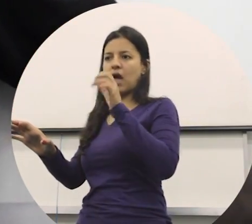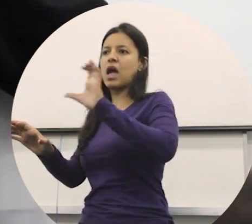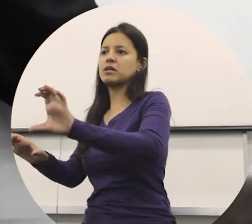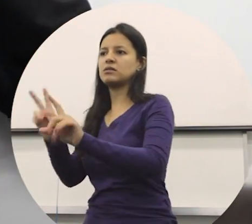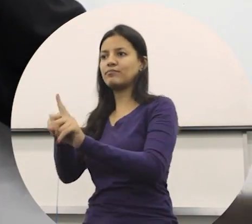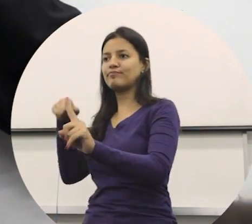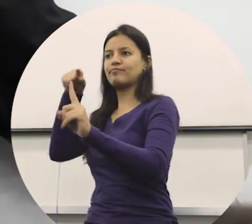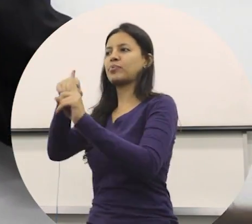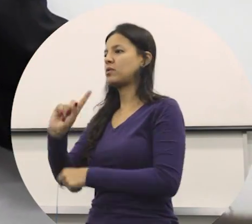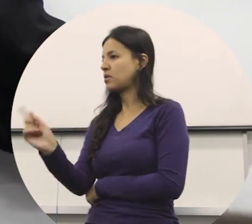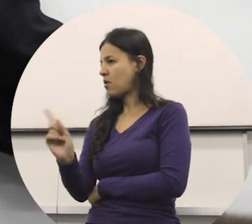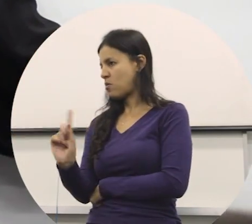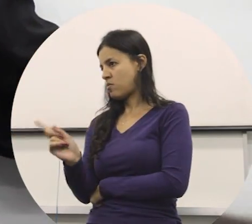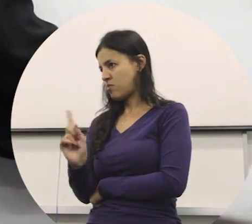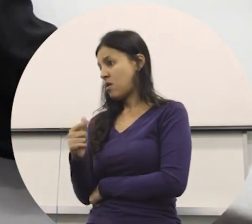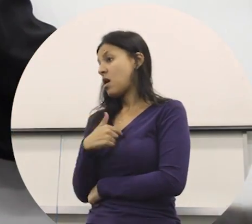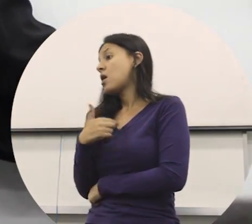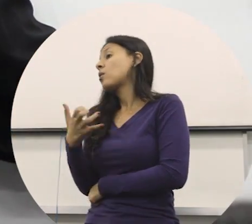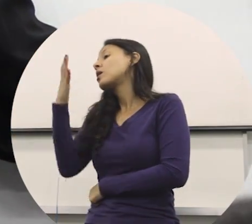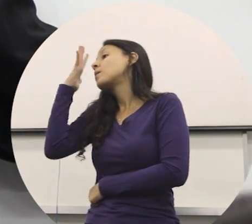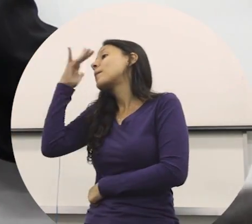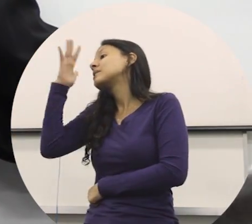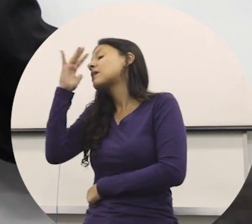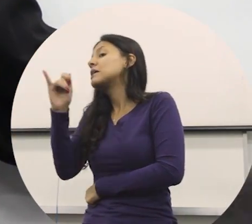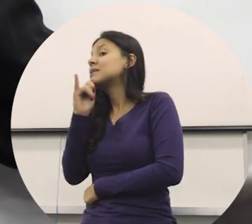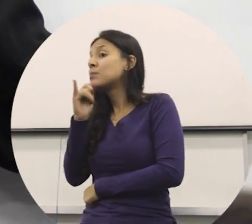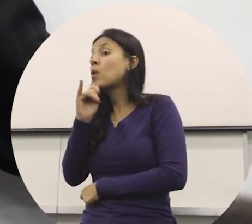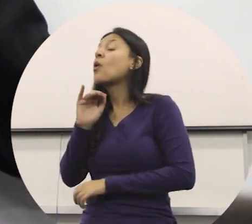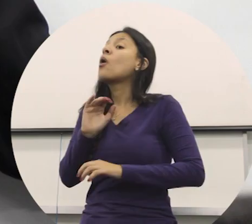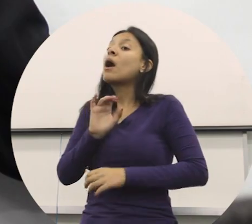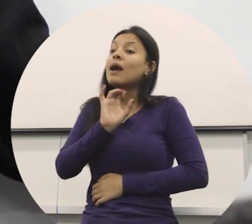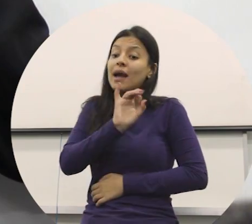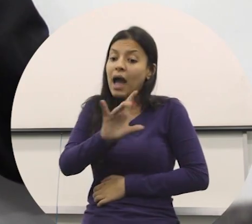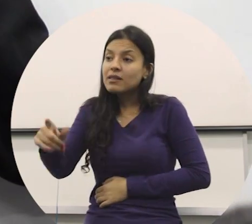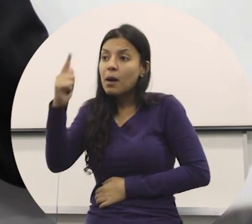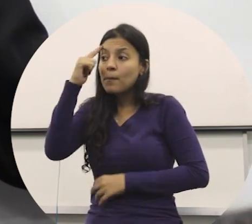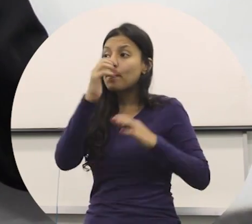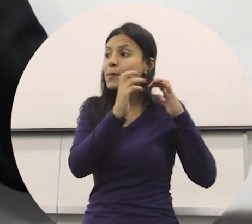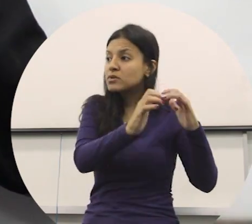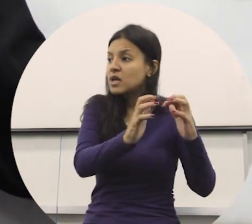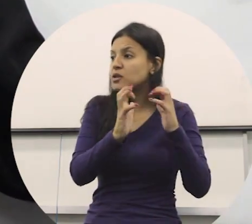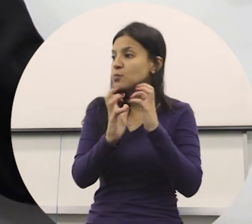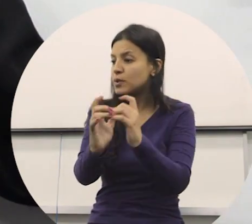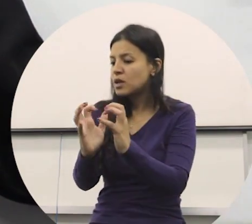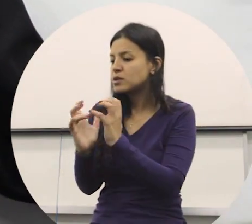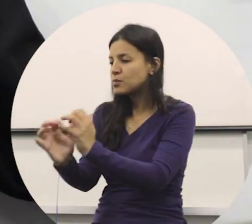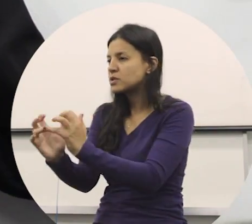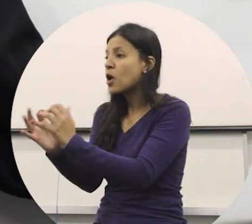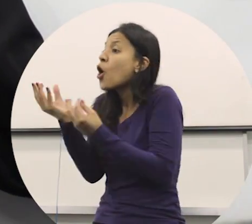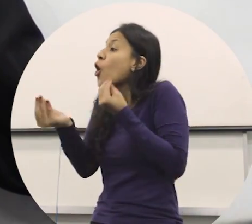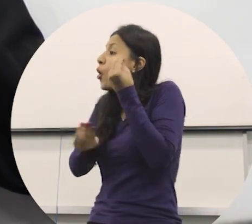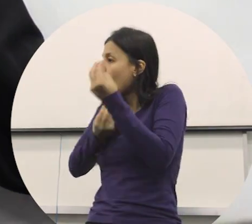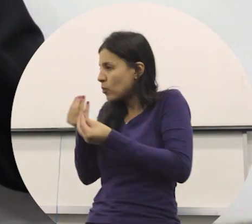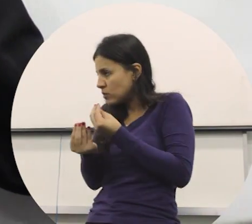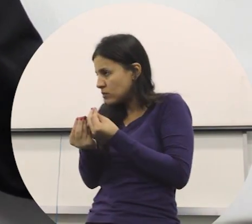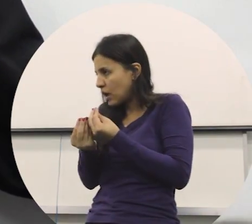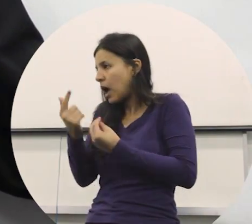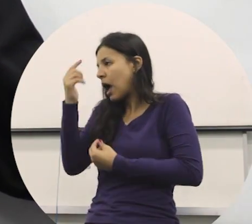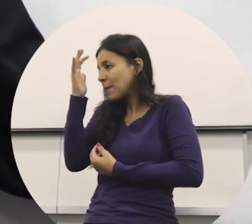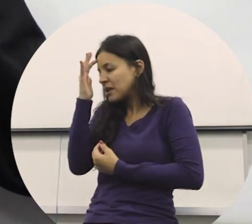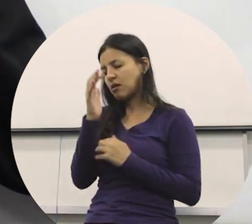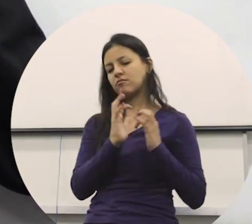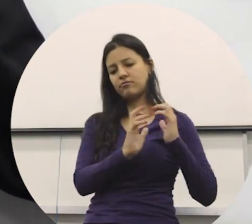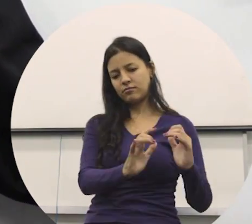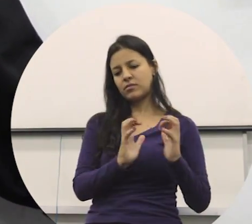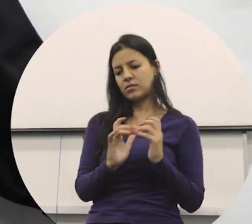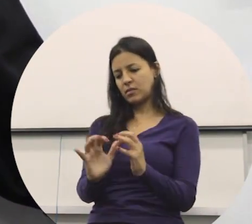O objetivo é pensar como acontecem os processamentos e exatamente por pensar como acontecem os